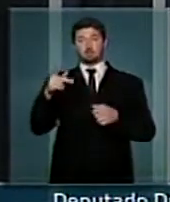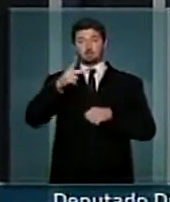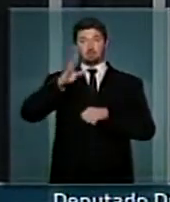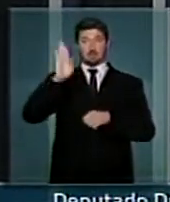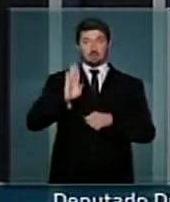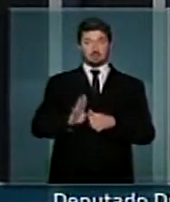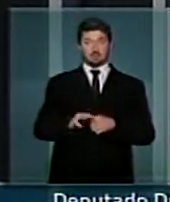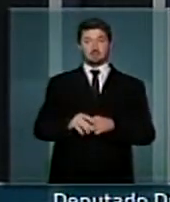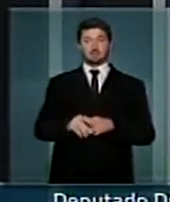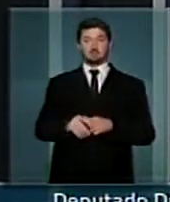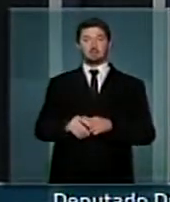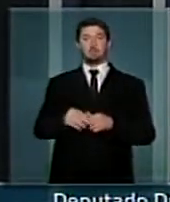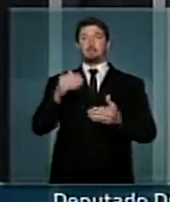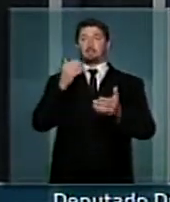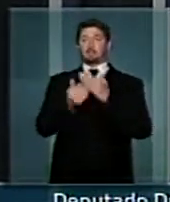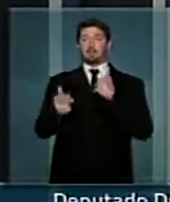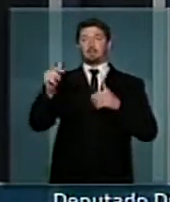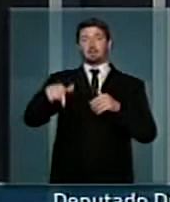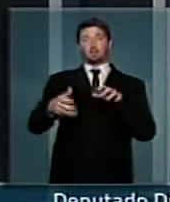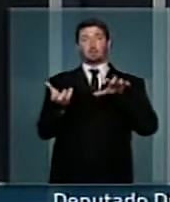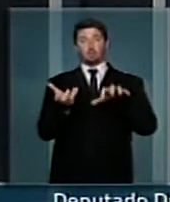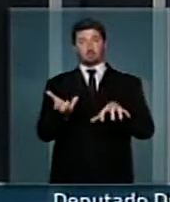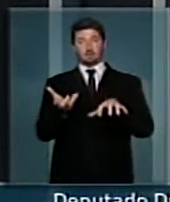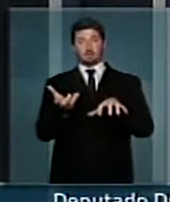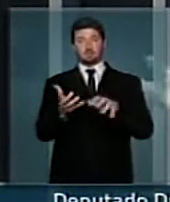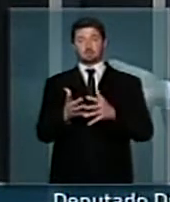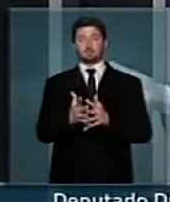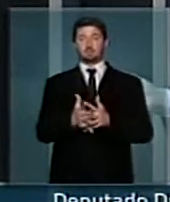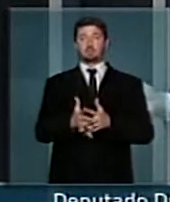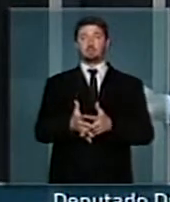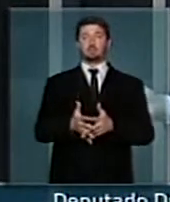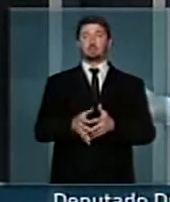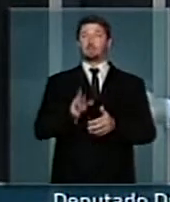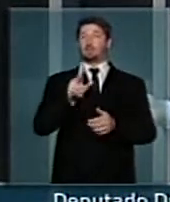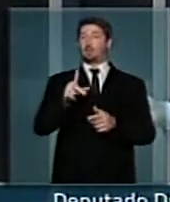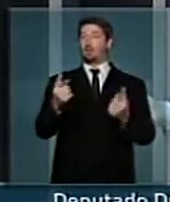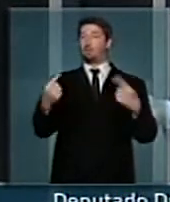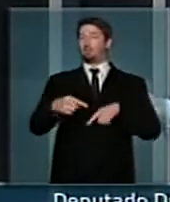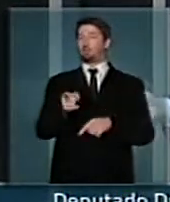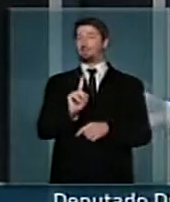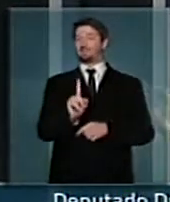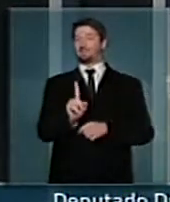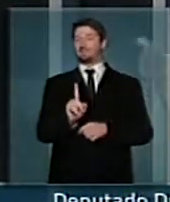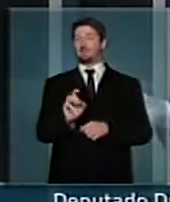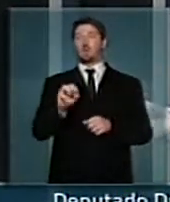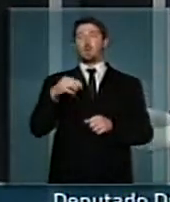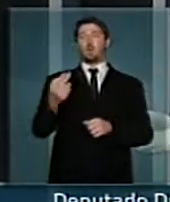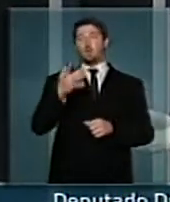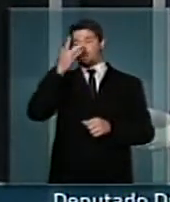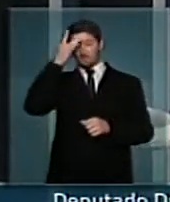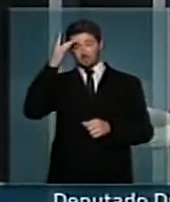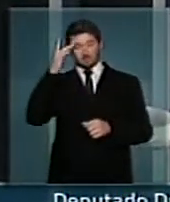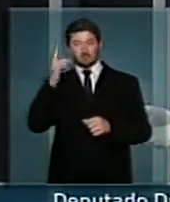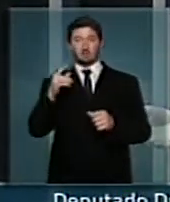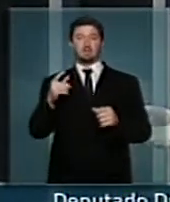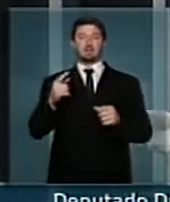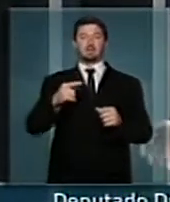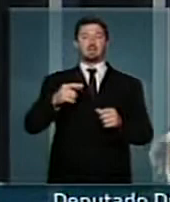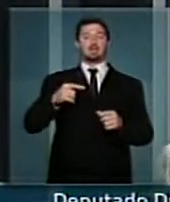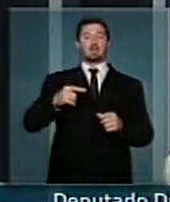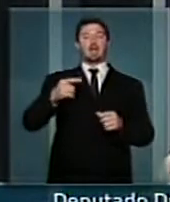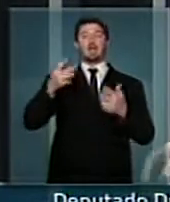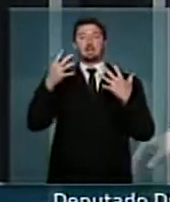país, foi derrotado no Congresso Nacional, não pela oposição ou por aqueles que discordavam